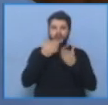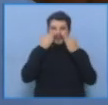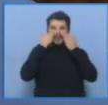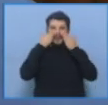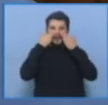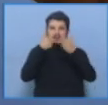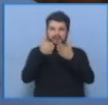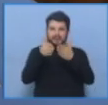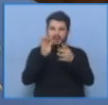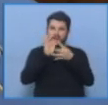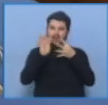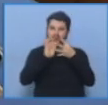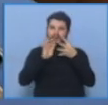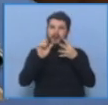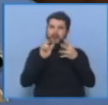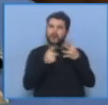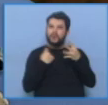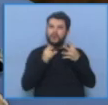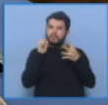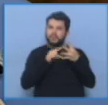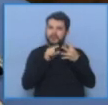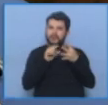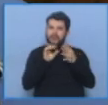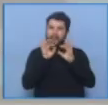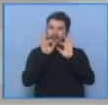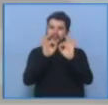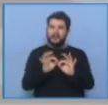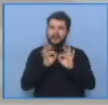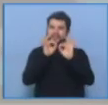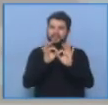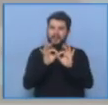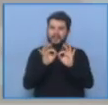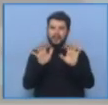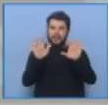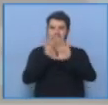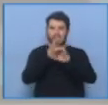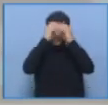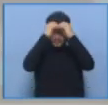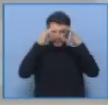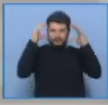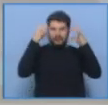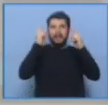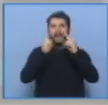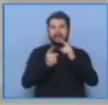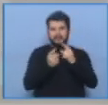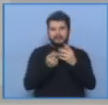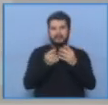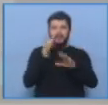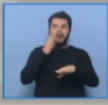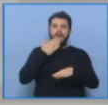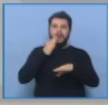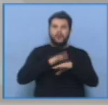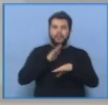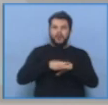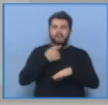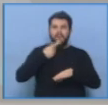atentos aos aspectos em que também podemos ir curando o que está por trás de todos estes pecados que foram